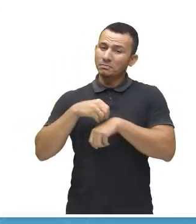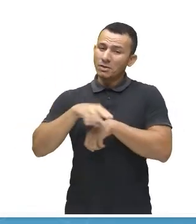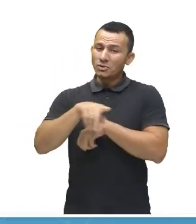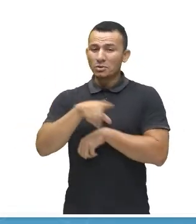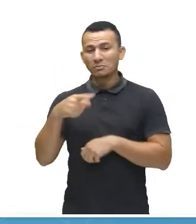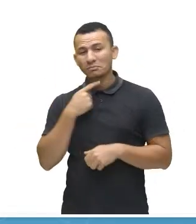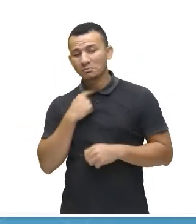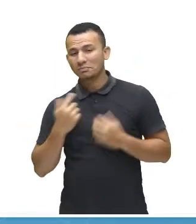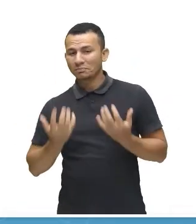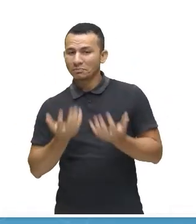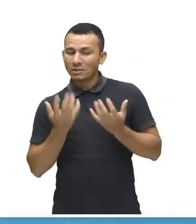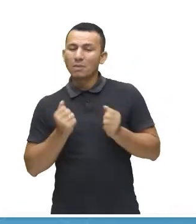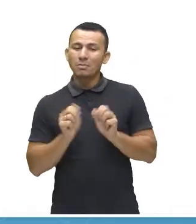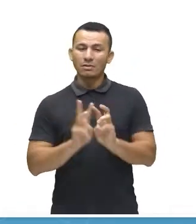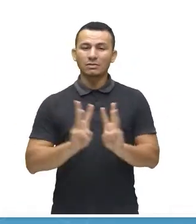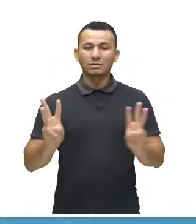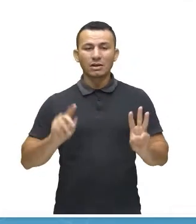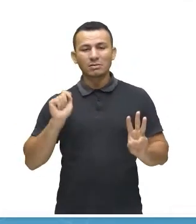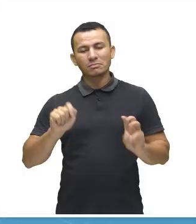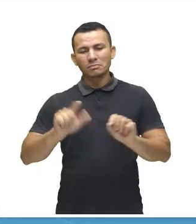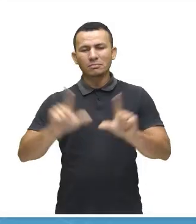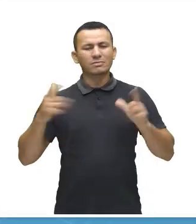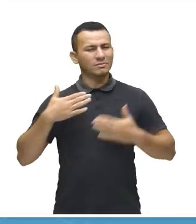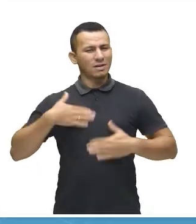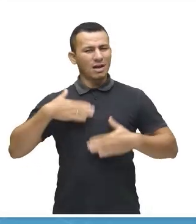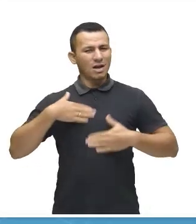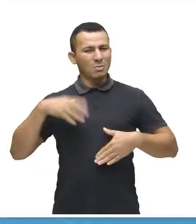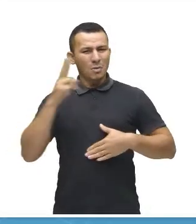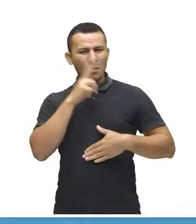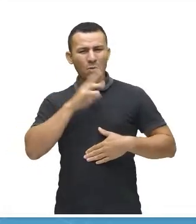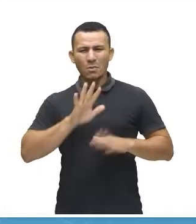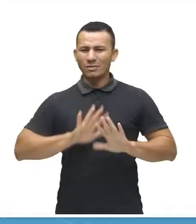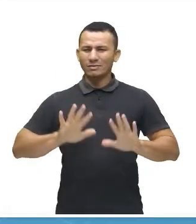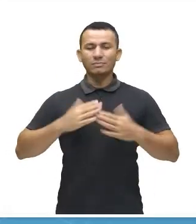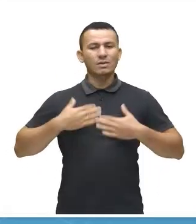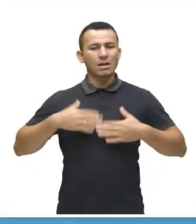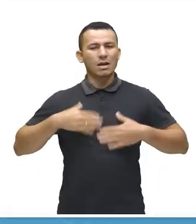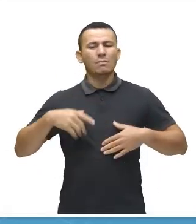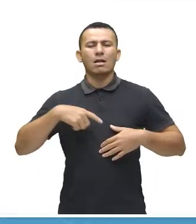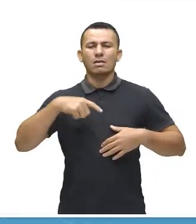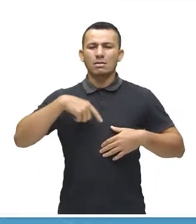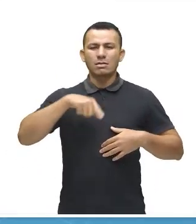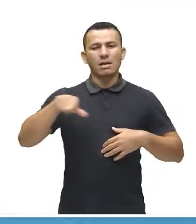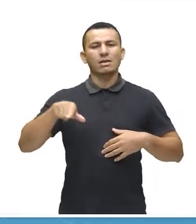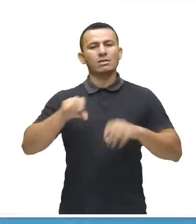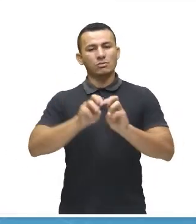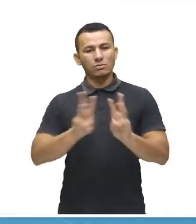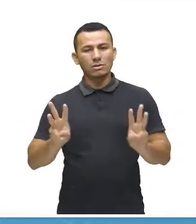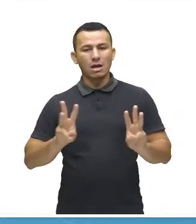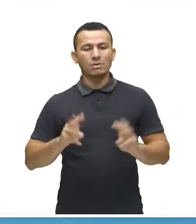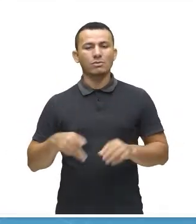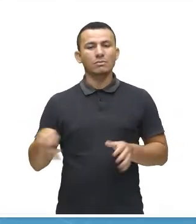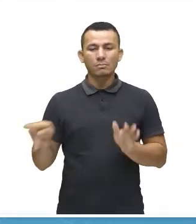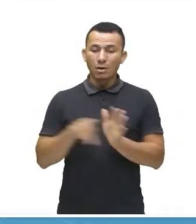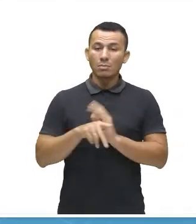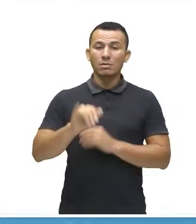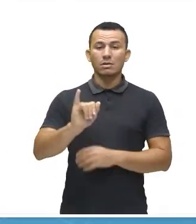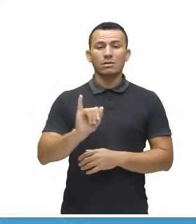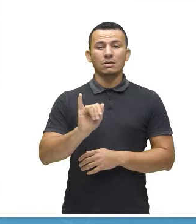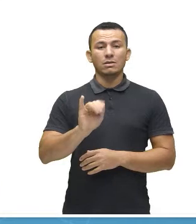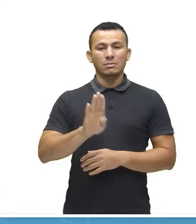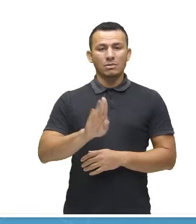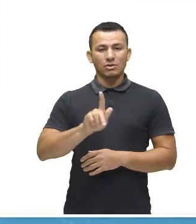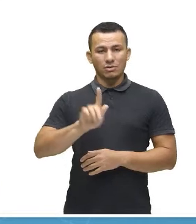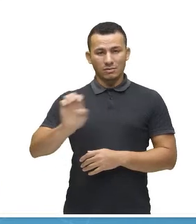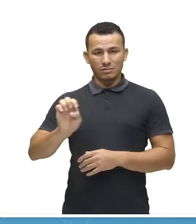sugestão, para vocês acessarem aí com calma, tá bom? Essa plataforma aí do Instituto Brasileiro de